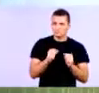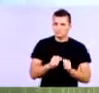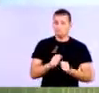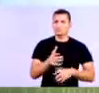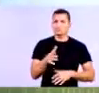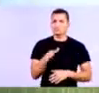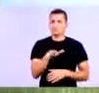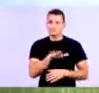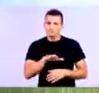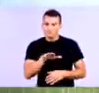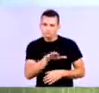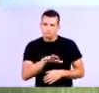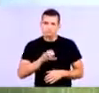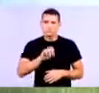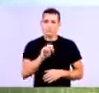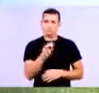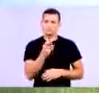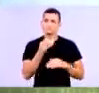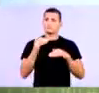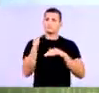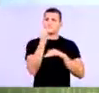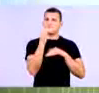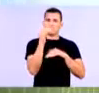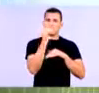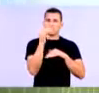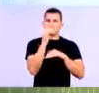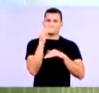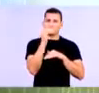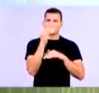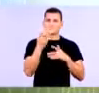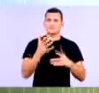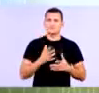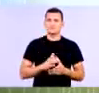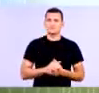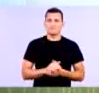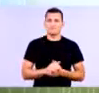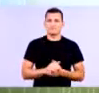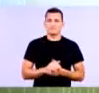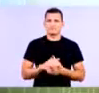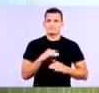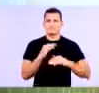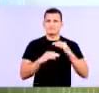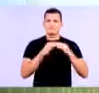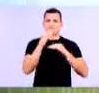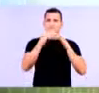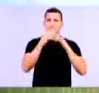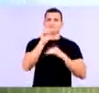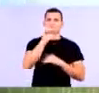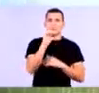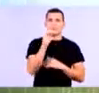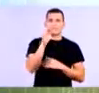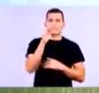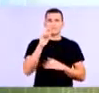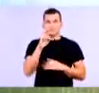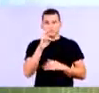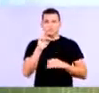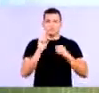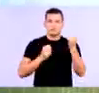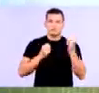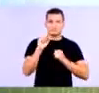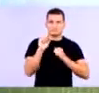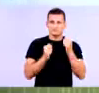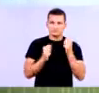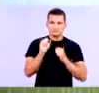no meio ou no topo, né, desses, vamos dizer assim, desses desenvolvedores de softwares, dessas